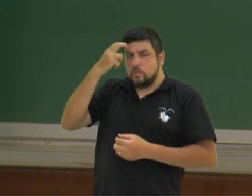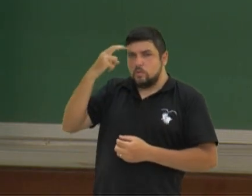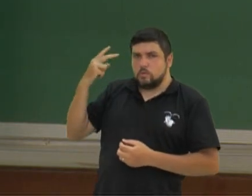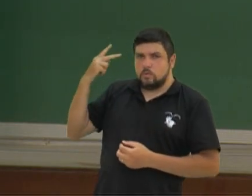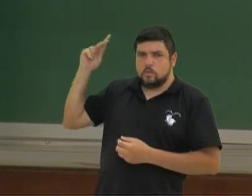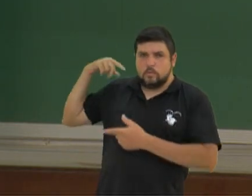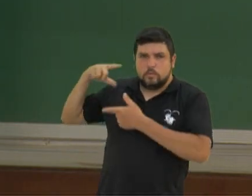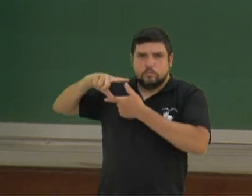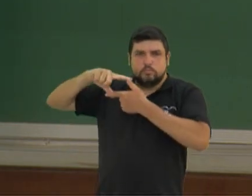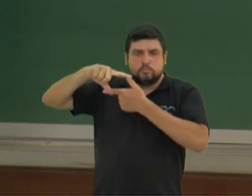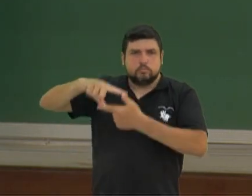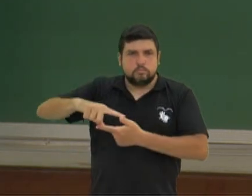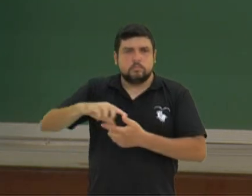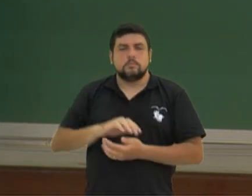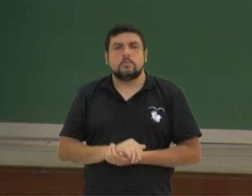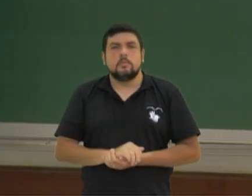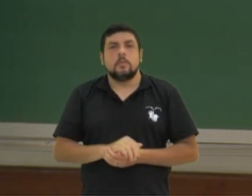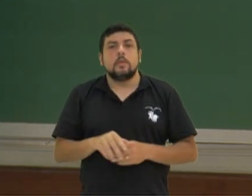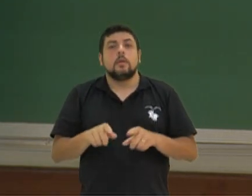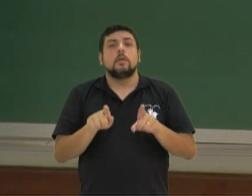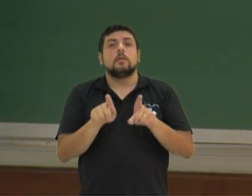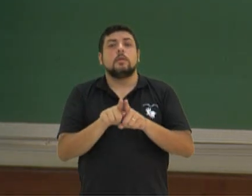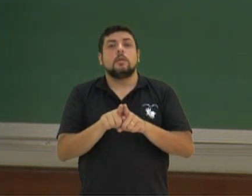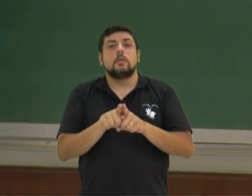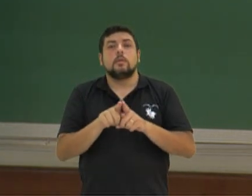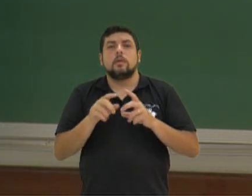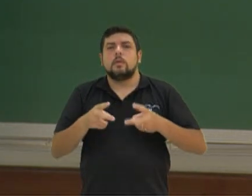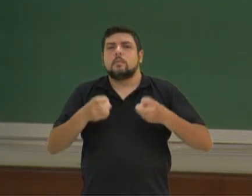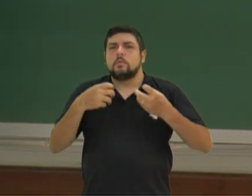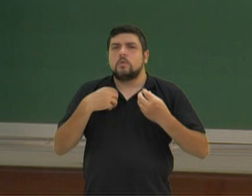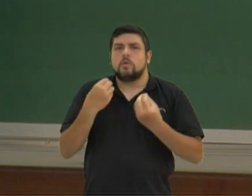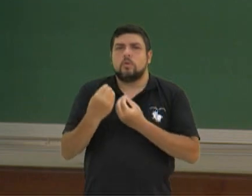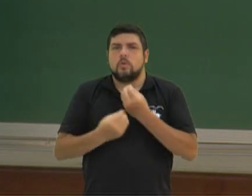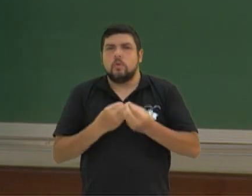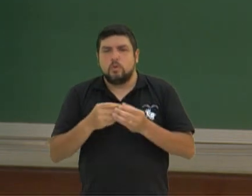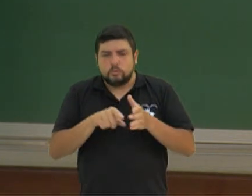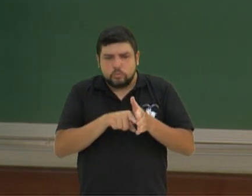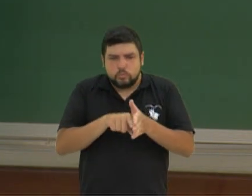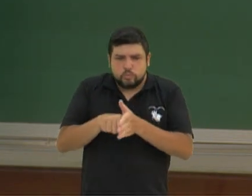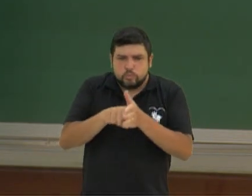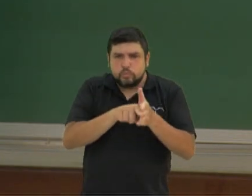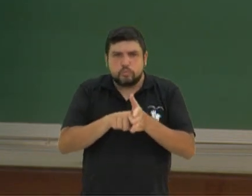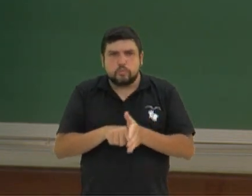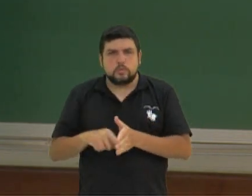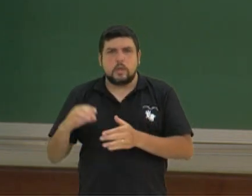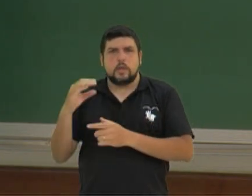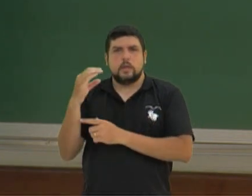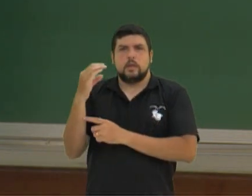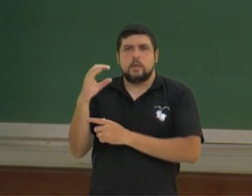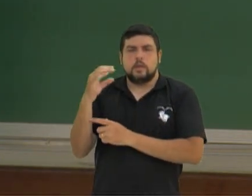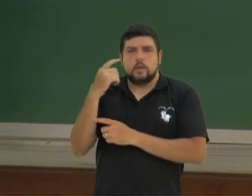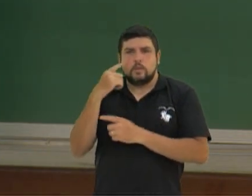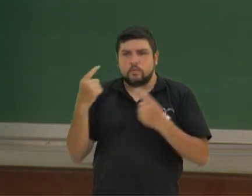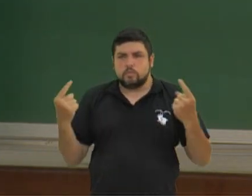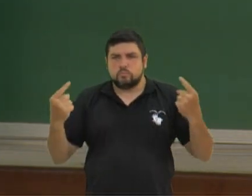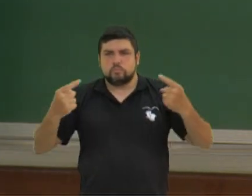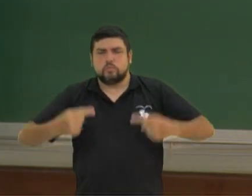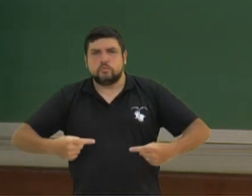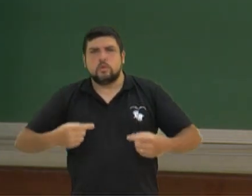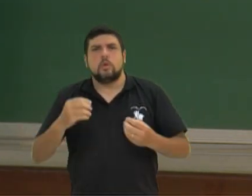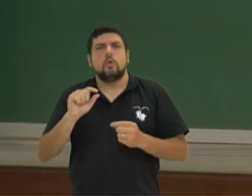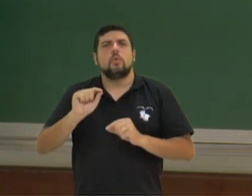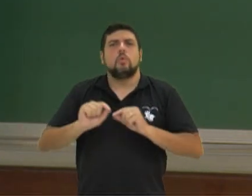culturas clássicas. Nós vamos ver que a investigação científica vai travar aí um confronto entre